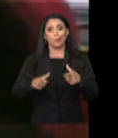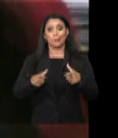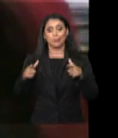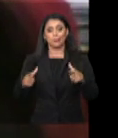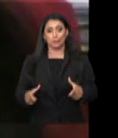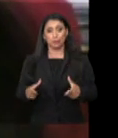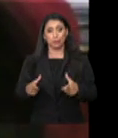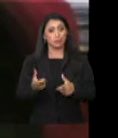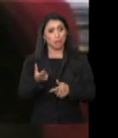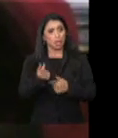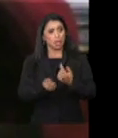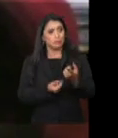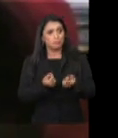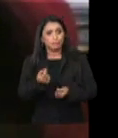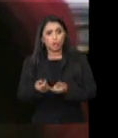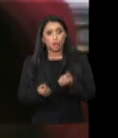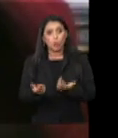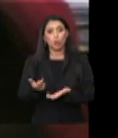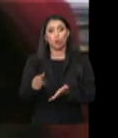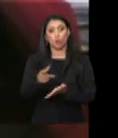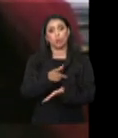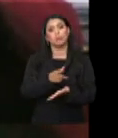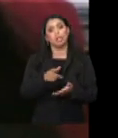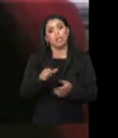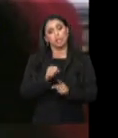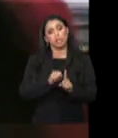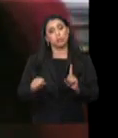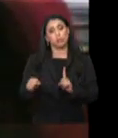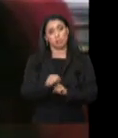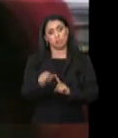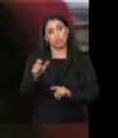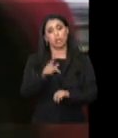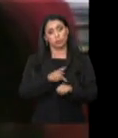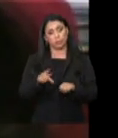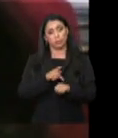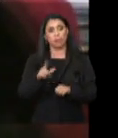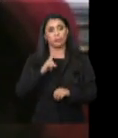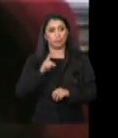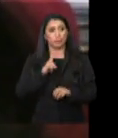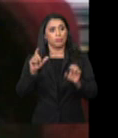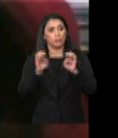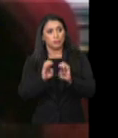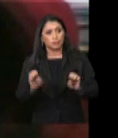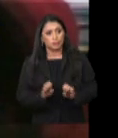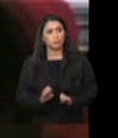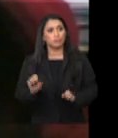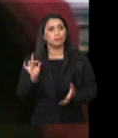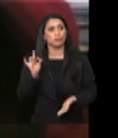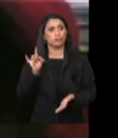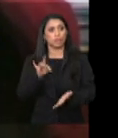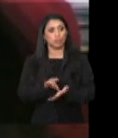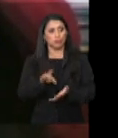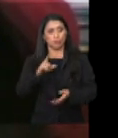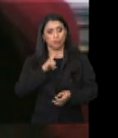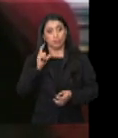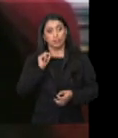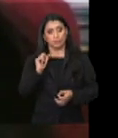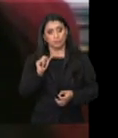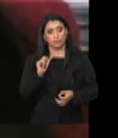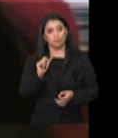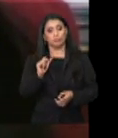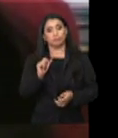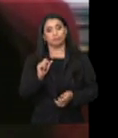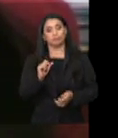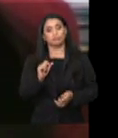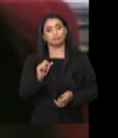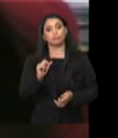econômica e social do país temos como plano de fundo os fatores estruturais da nossa realidade que se agrava com